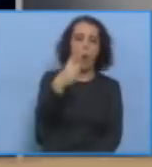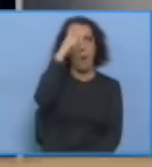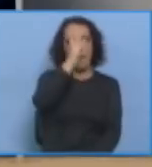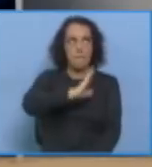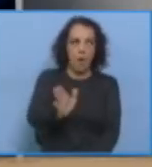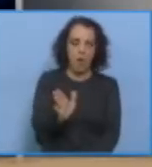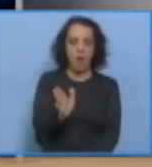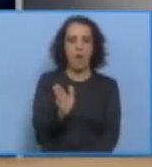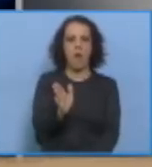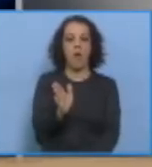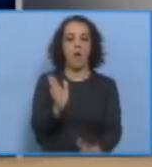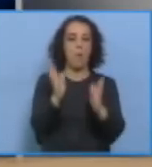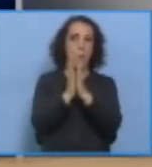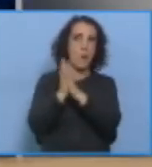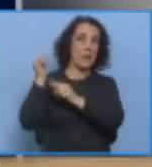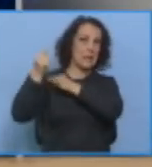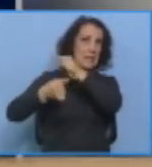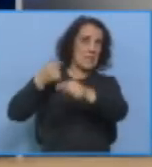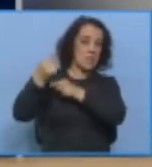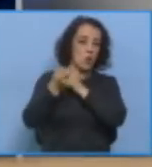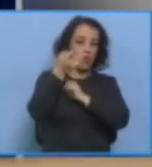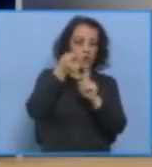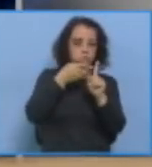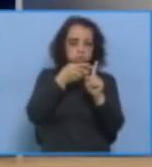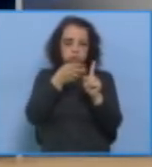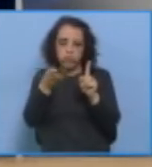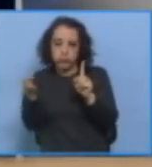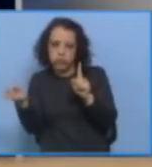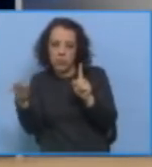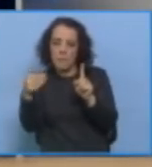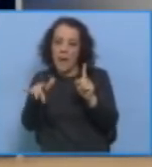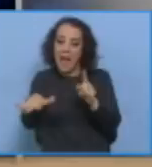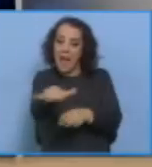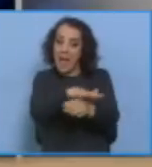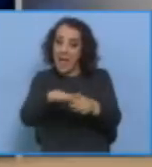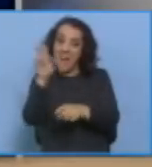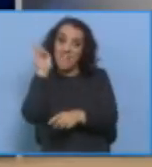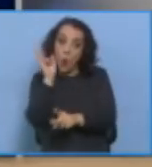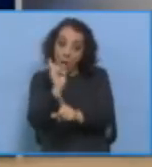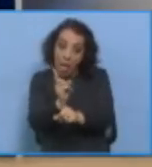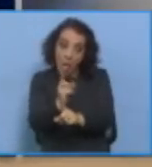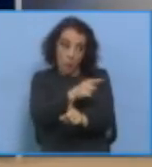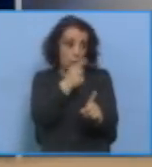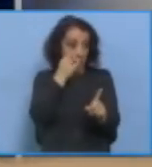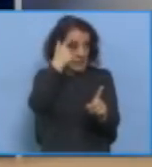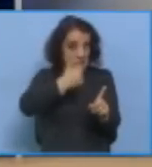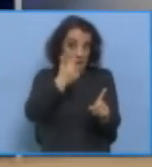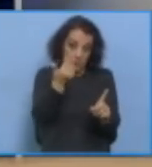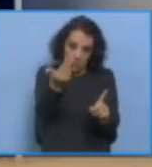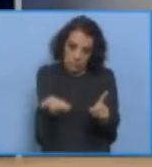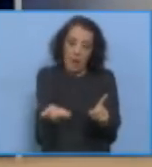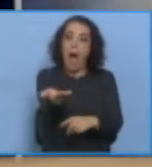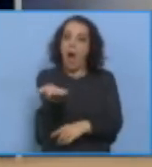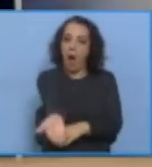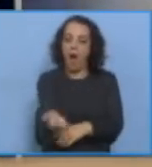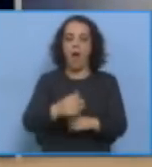tradição eclesial, efetivamente entende que é aquele enquadramento de valores. É exatamente isso que o pai procura. E, portanto, sabe que vai ter